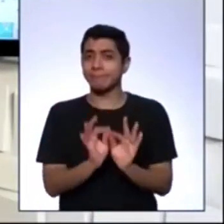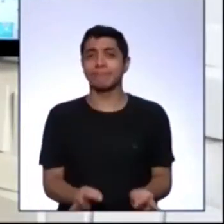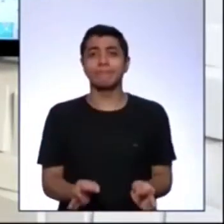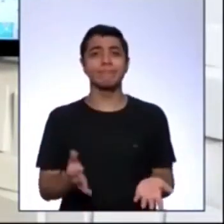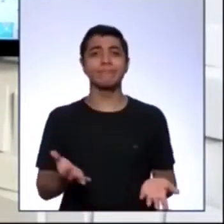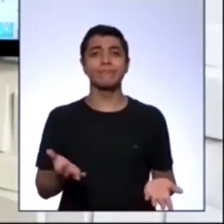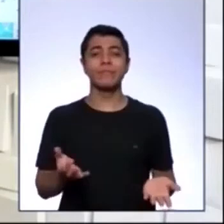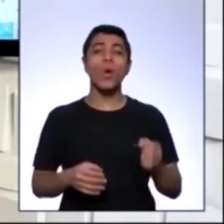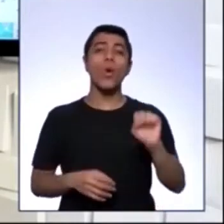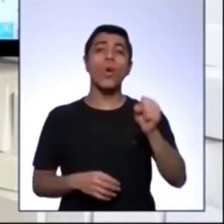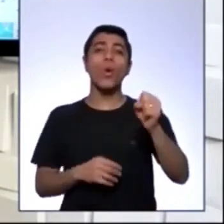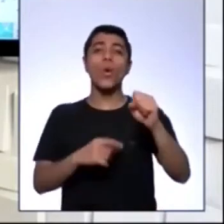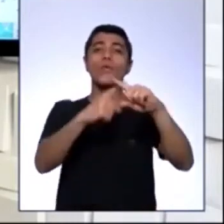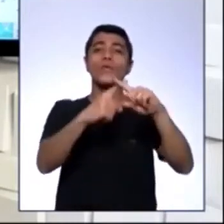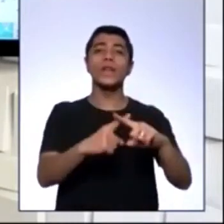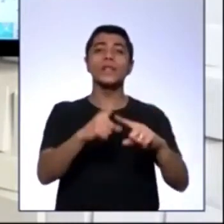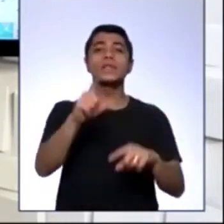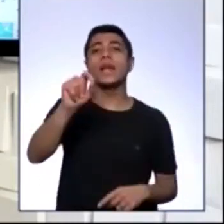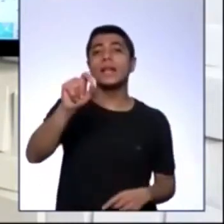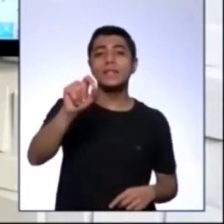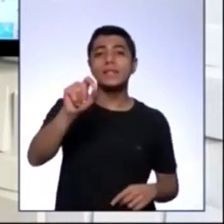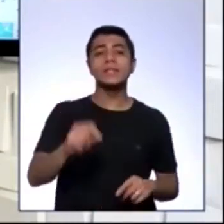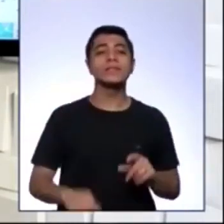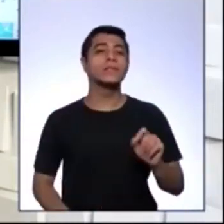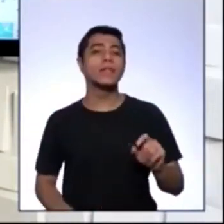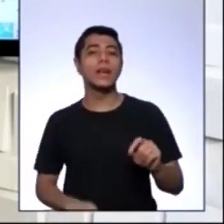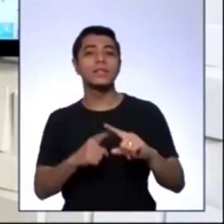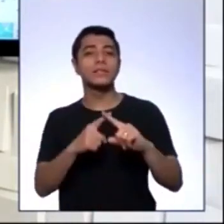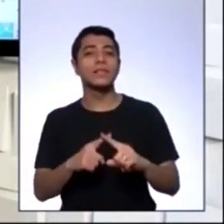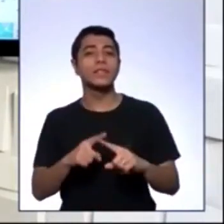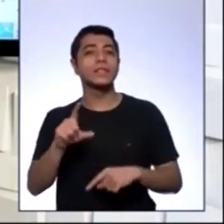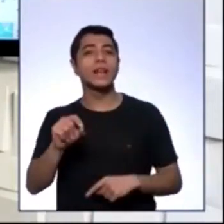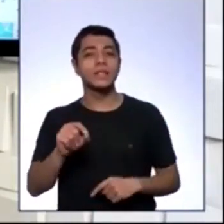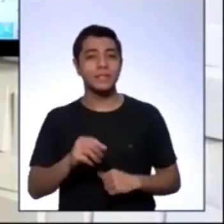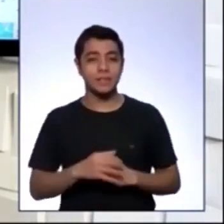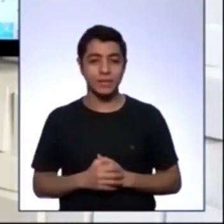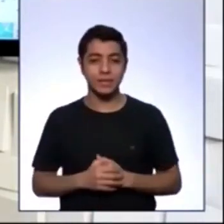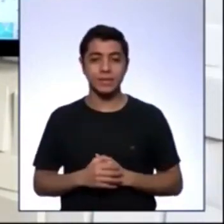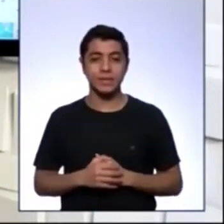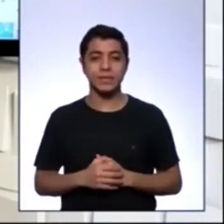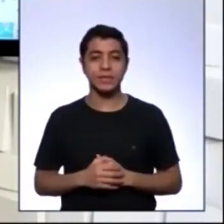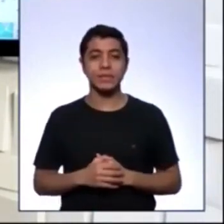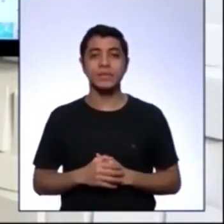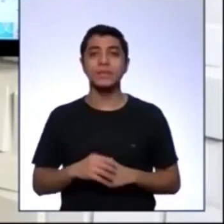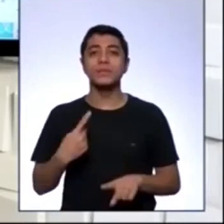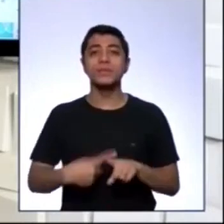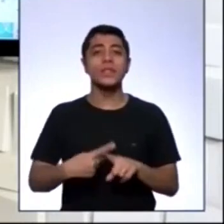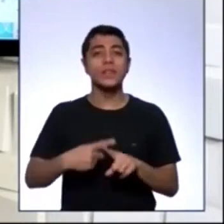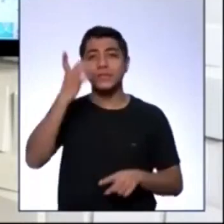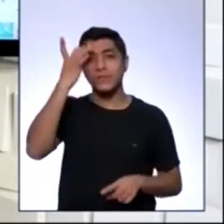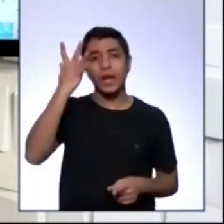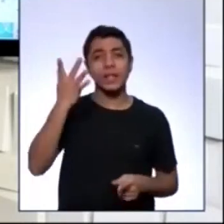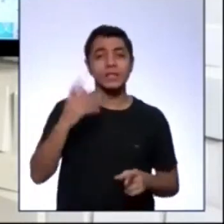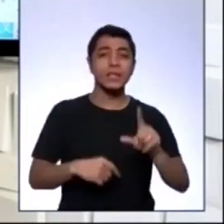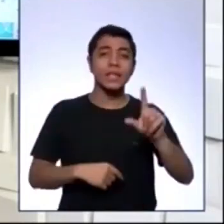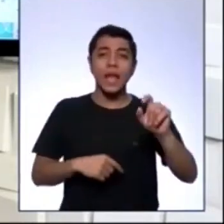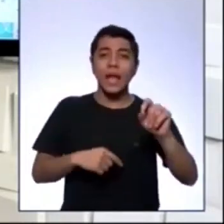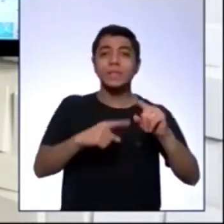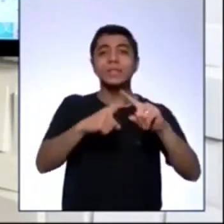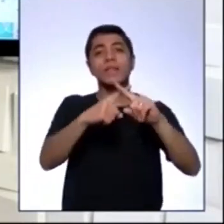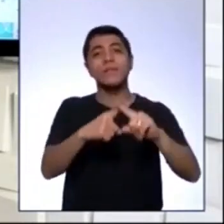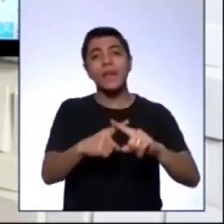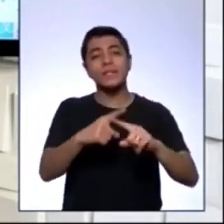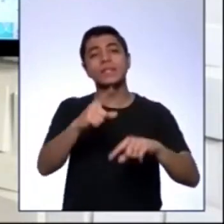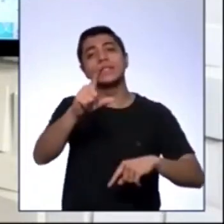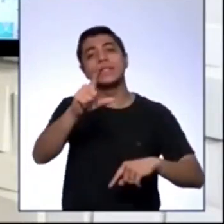ou 8 10 10 10 10 10 porque já fez isso vai chão porque dez vezes é 100 na hora que o